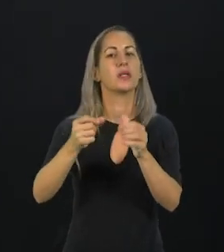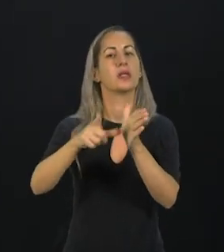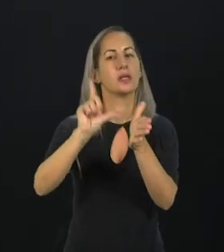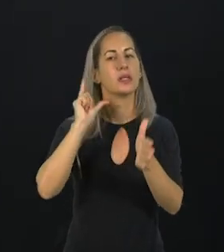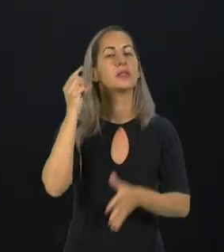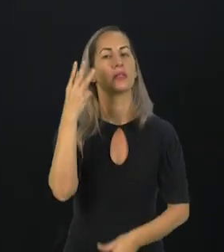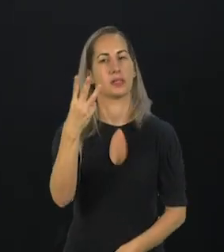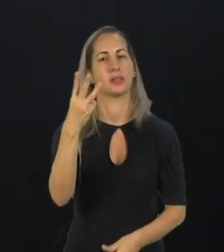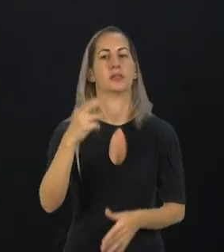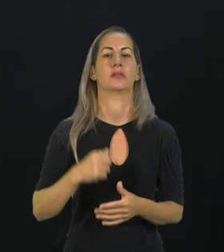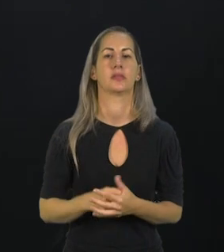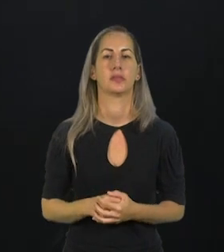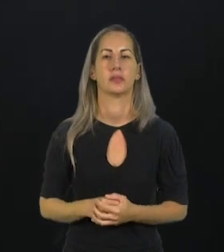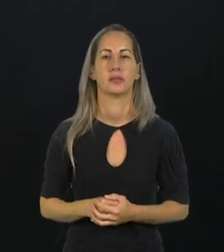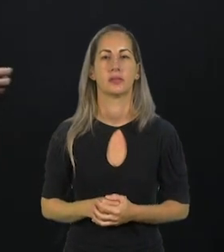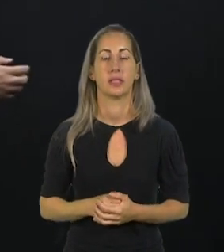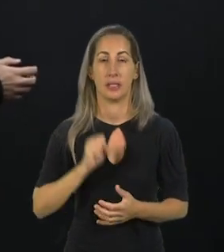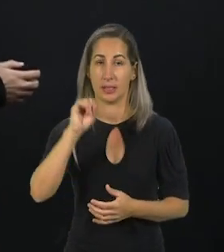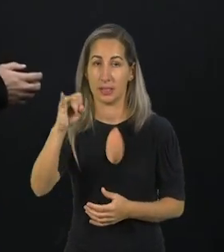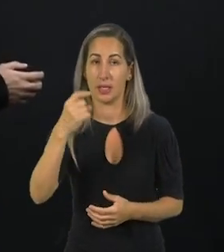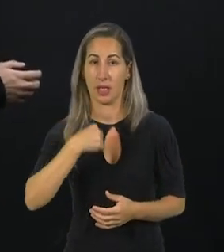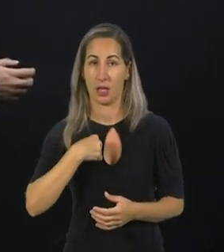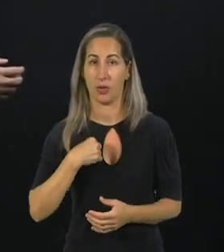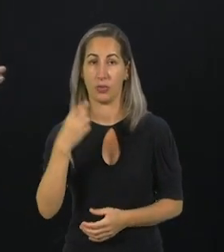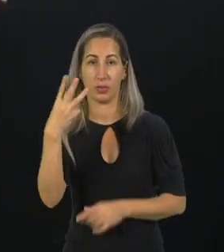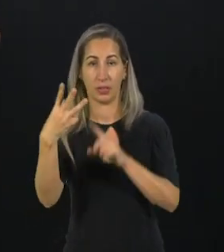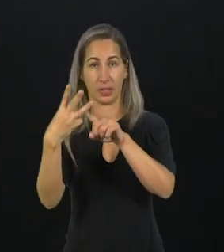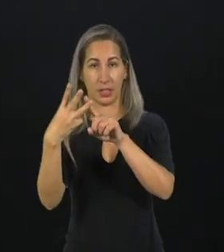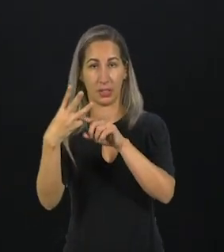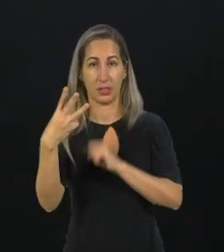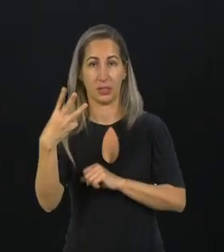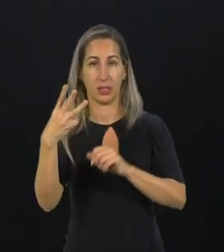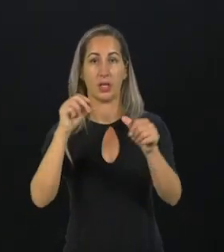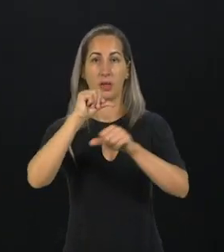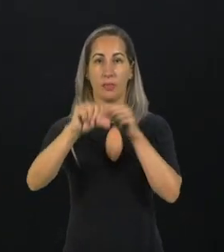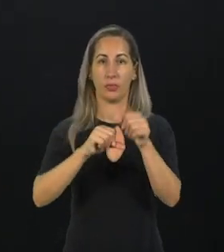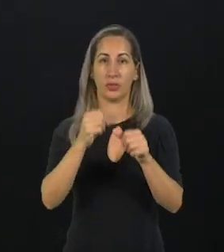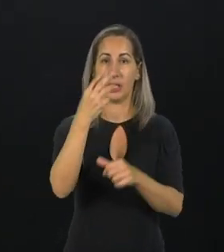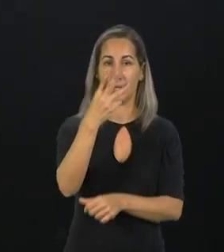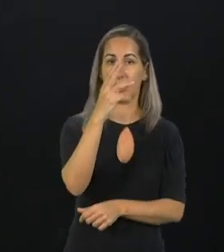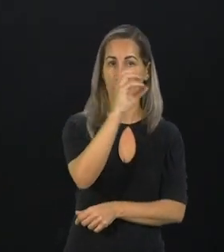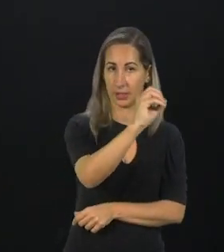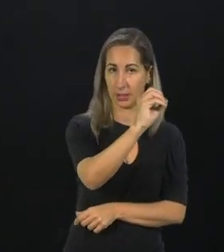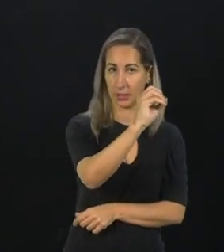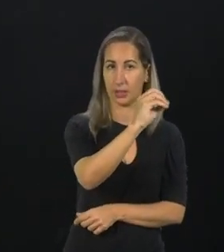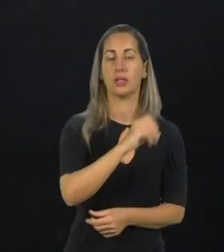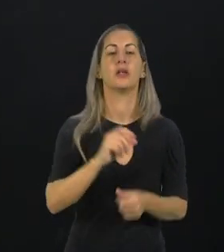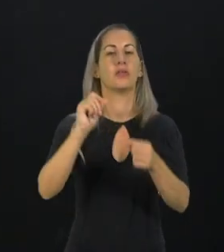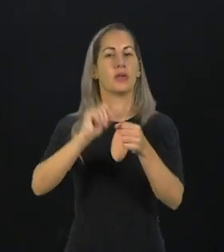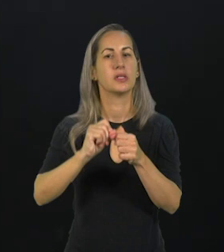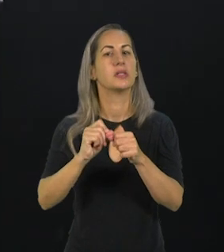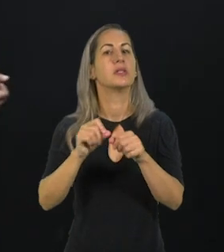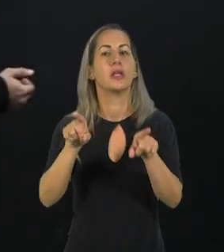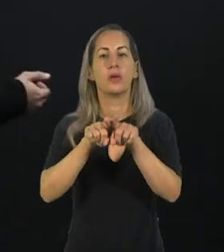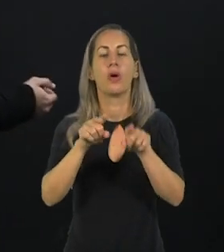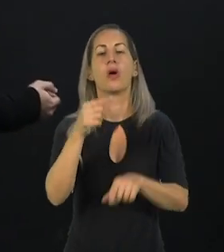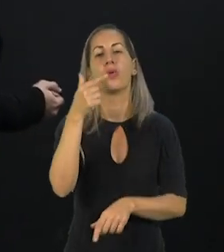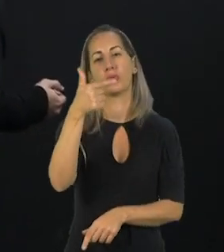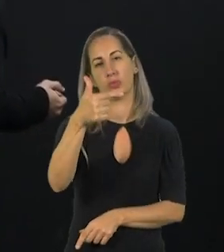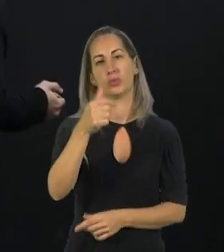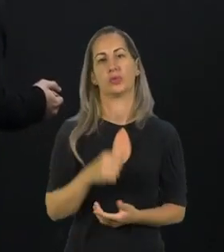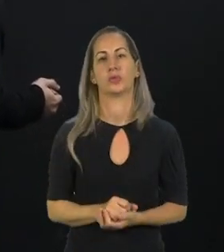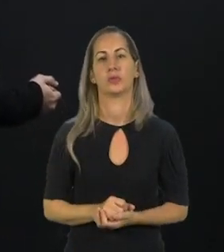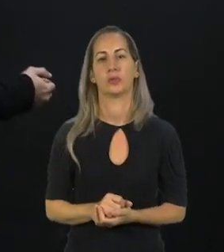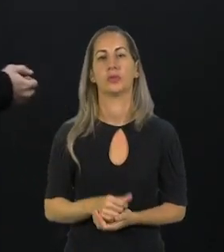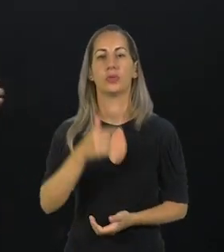com 3. Se eu peguei o 3 e o transformei em 30, eu vou fazer a mesma coisa com 2.